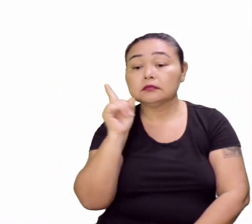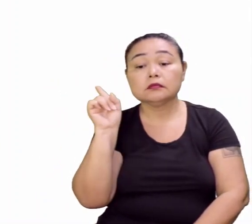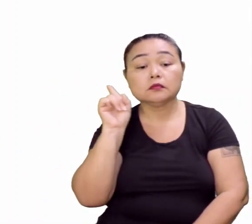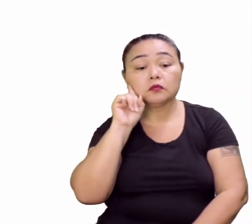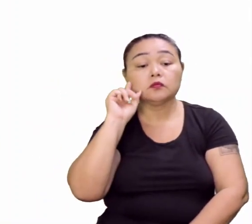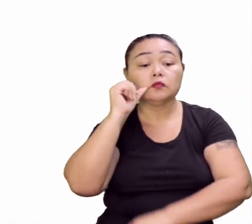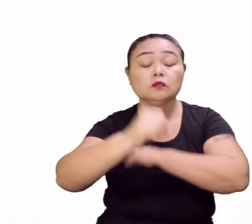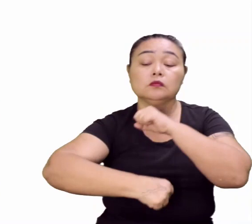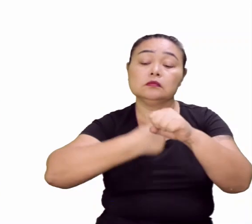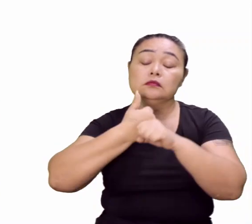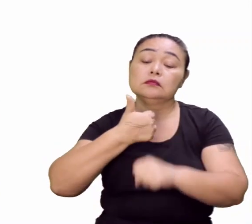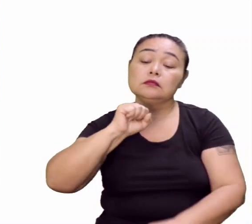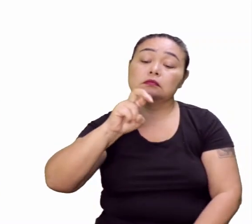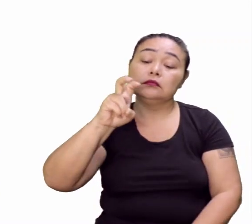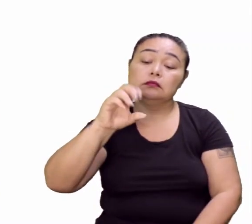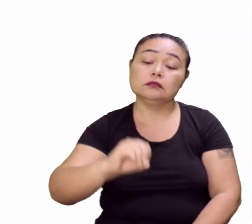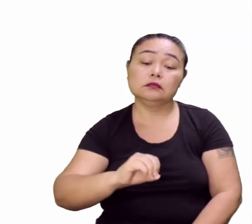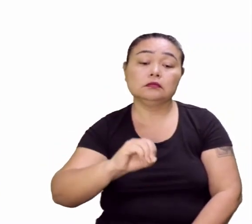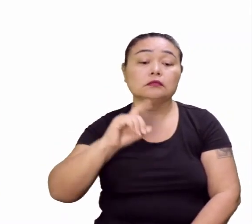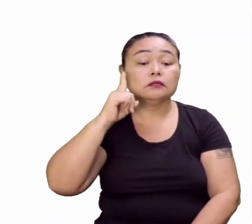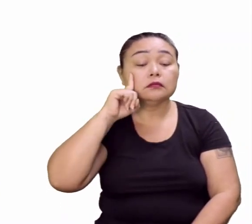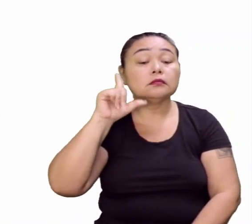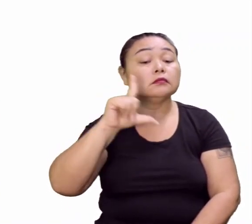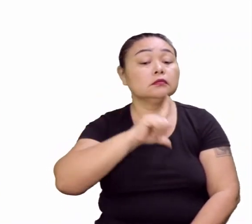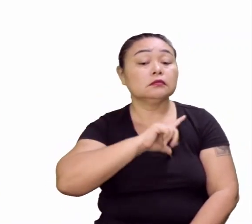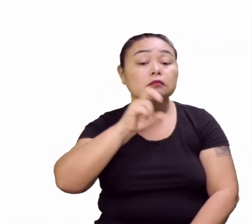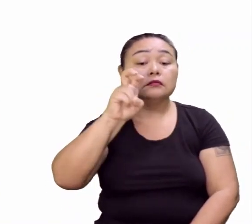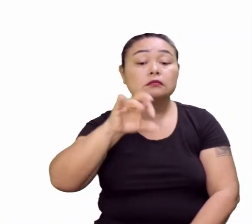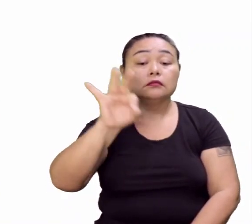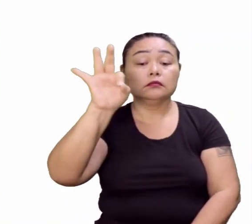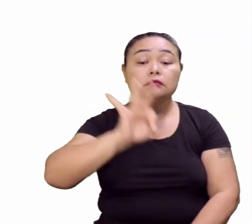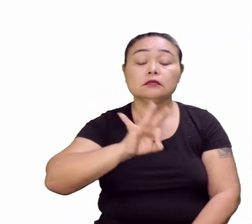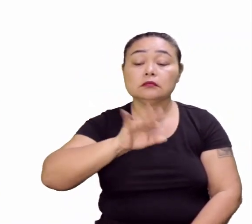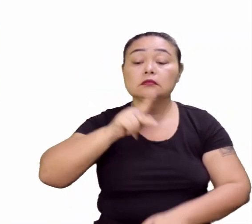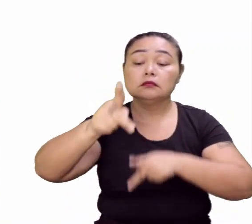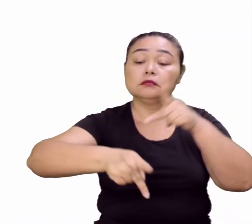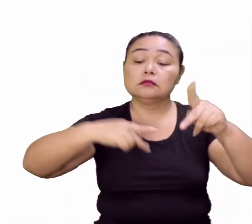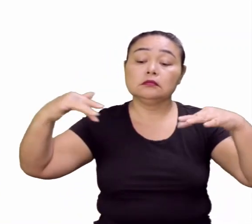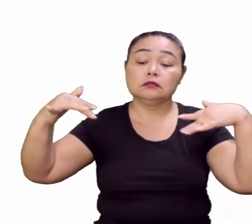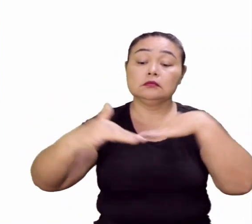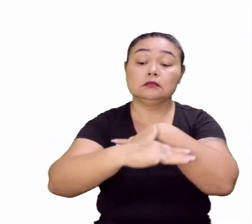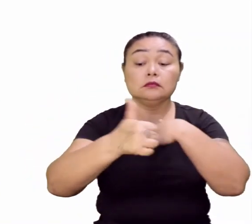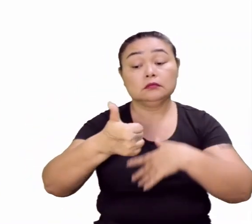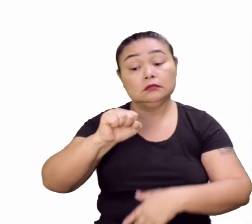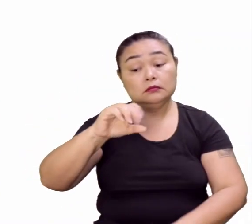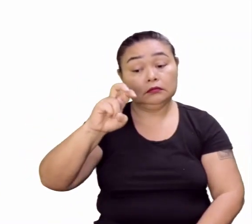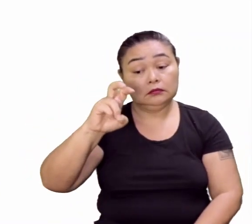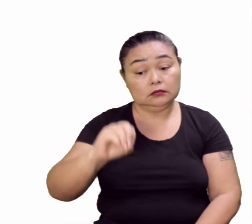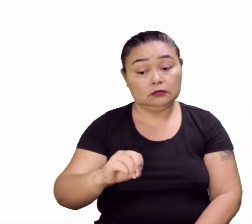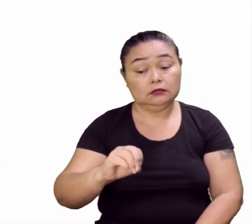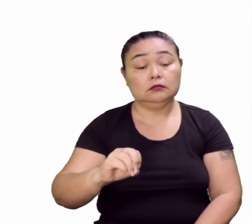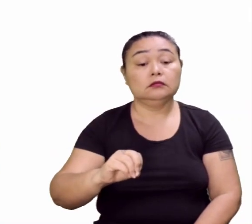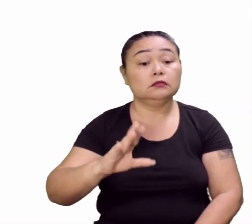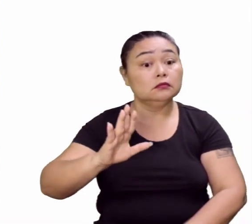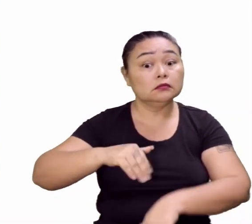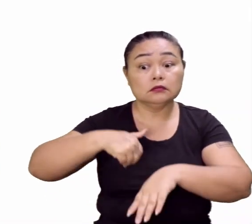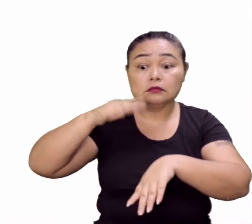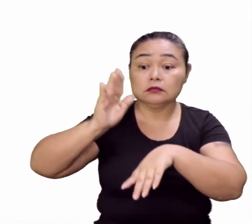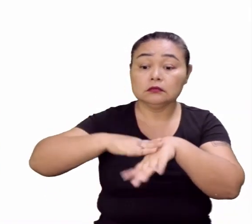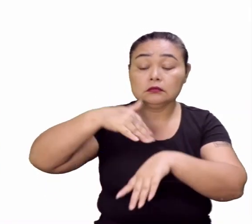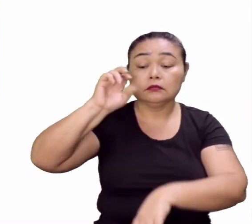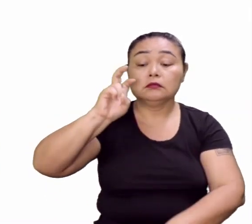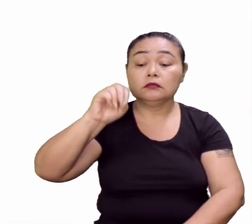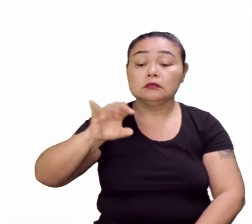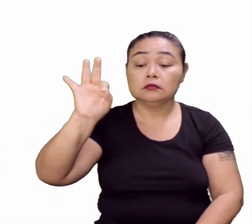1850. Possuía mais de 50% da população urbana. Olha aí, 1850. Mais de 50%